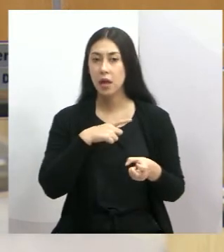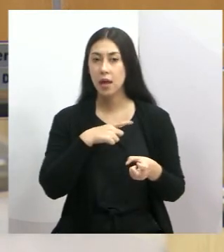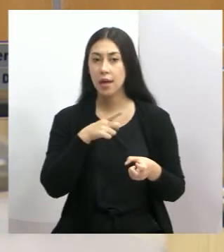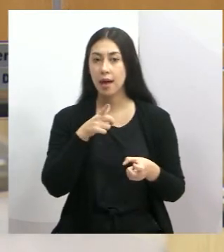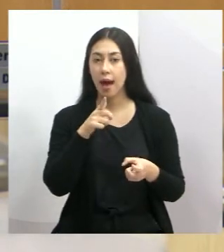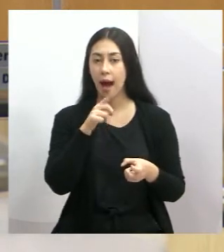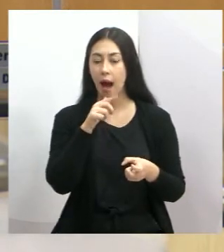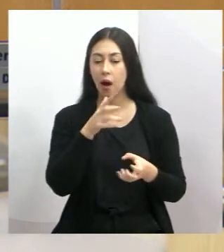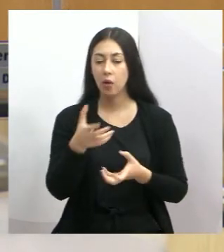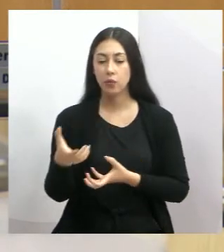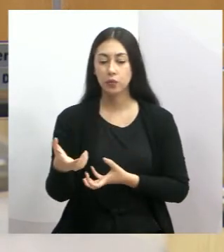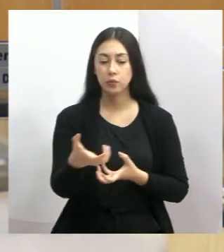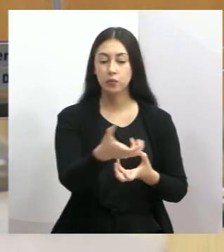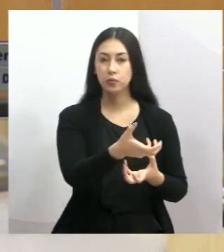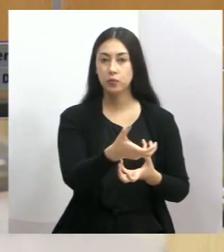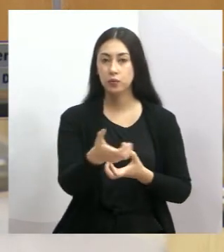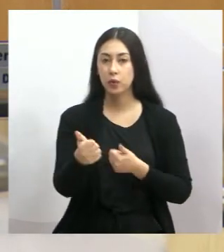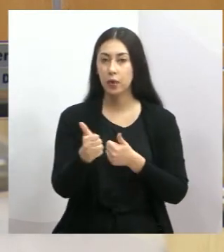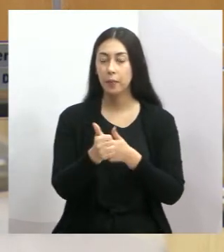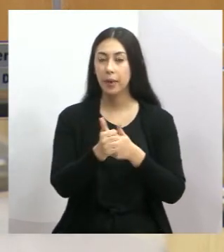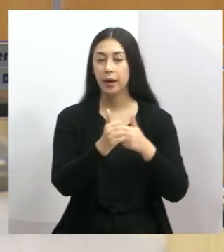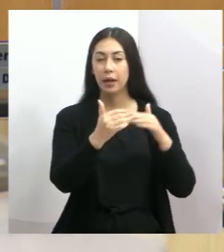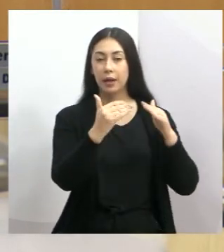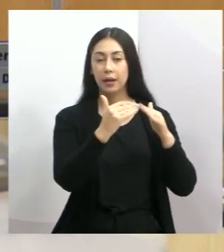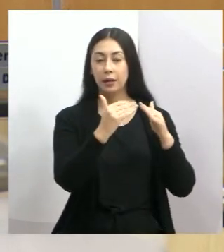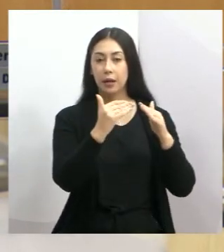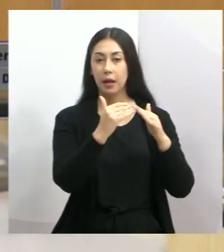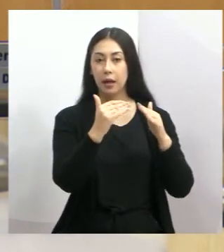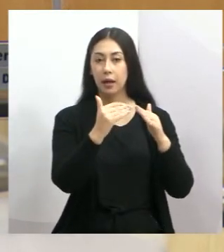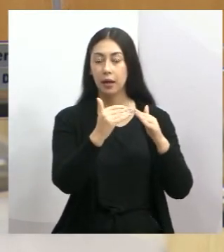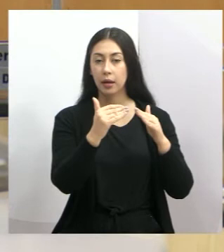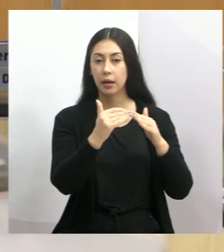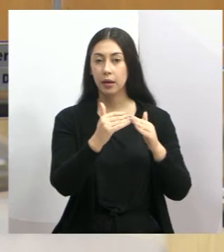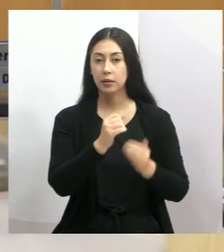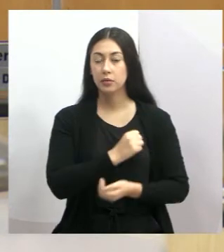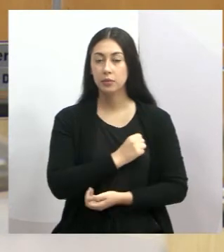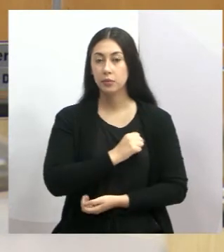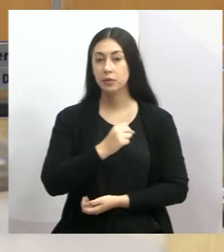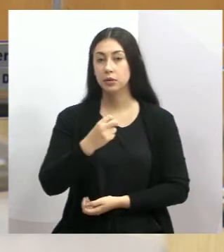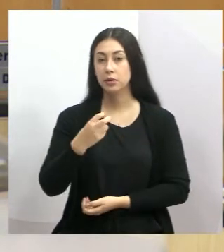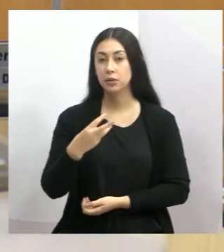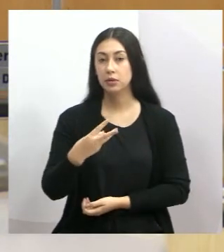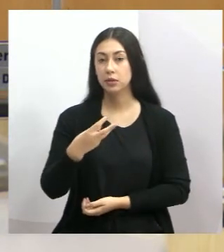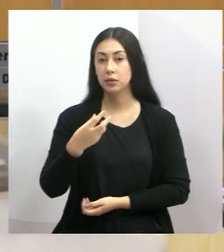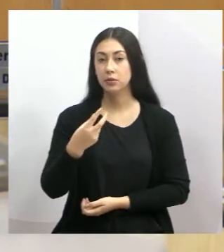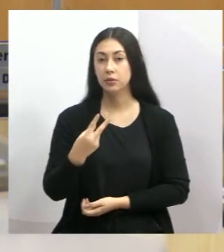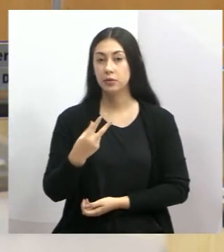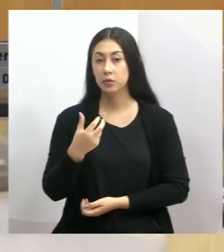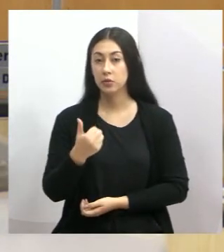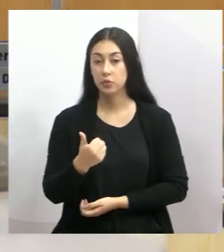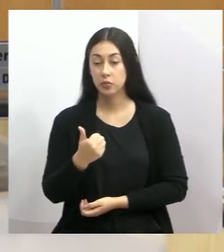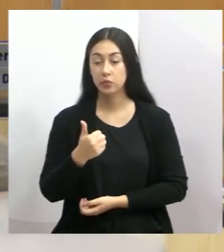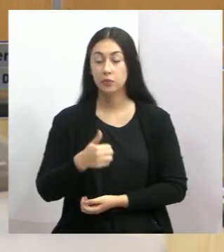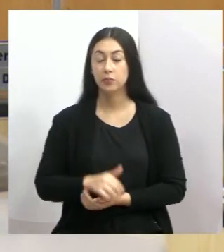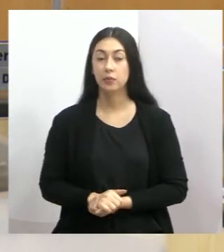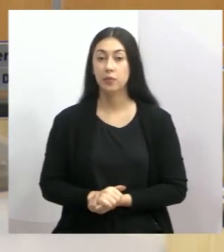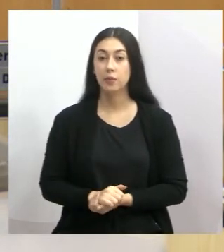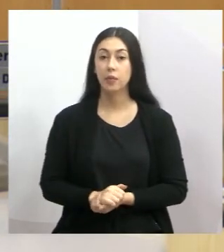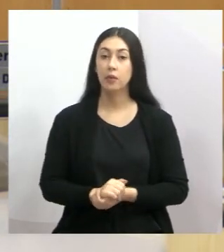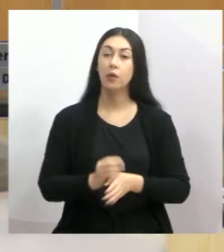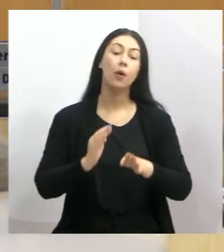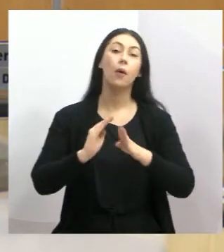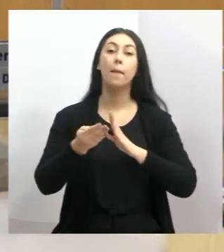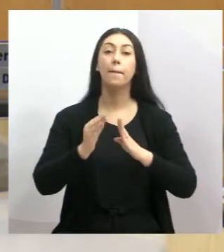de água entre as residências 194 e321 da rua crisandália no